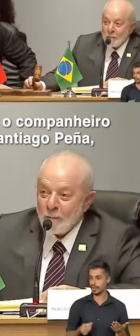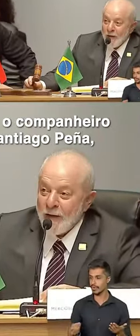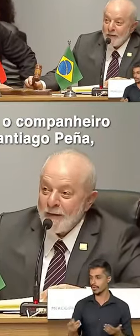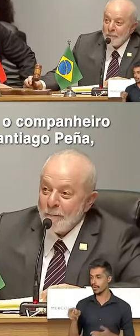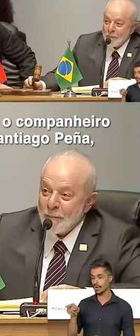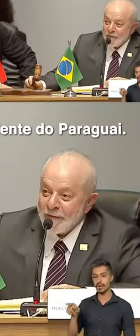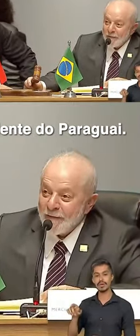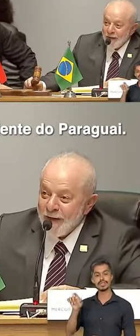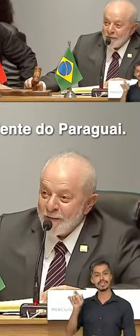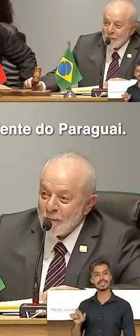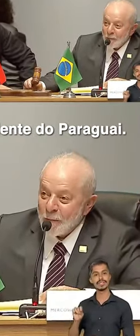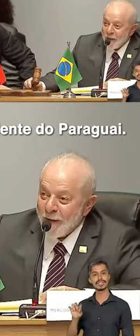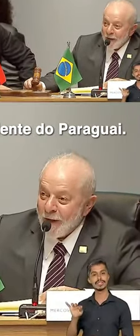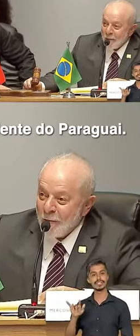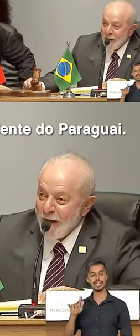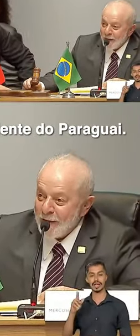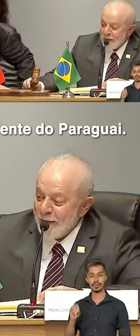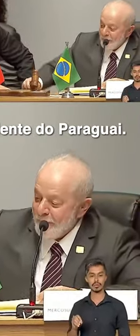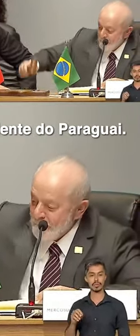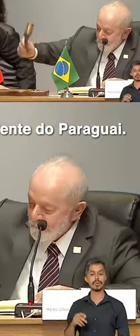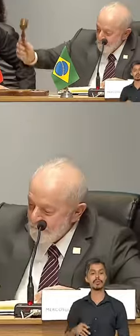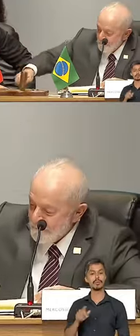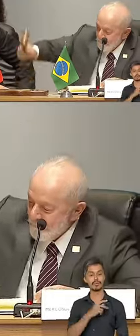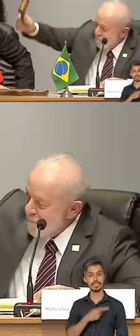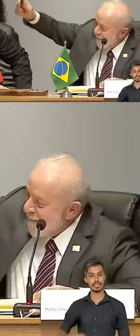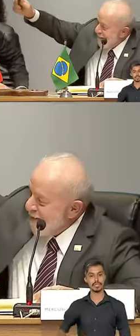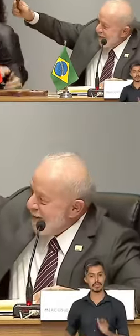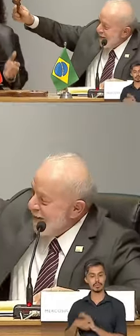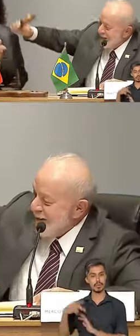Santiago Penha presidente do